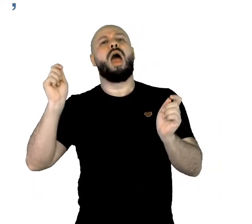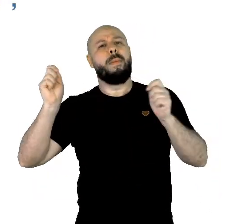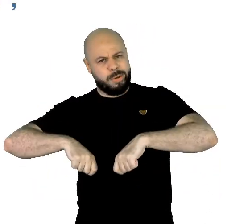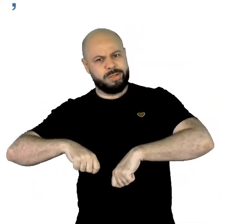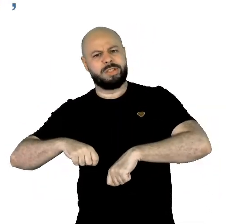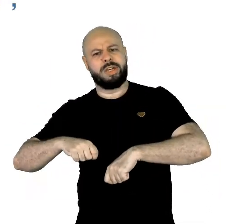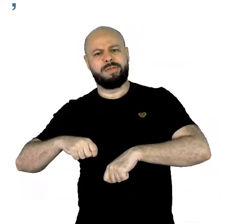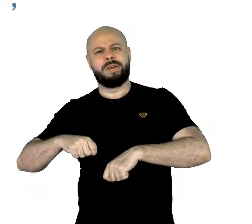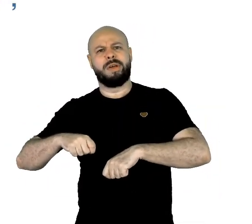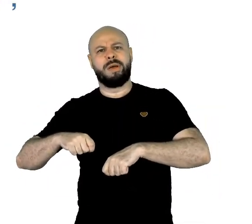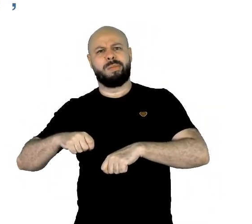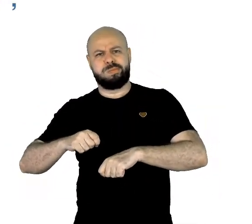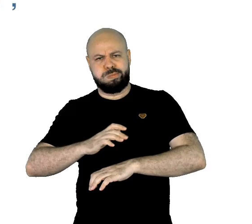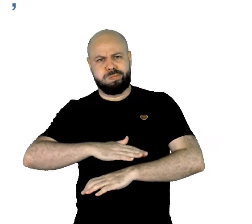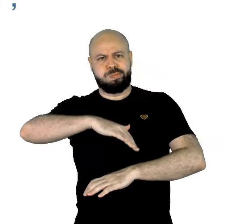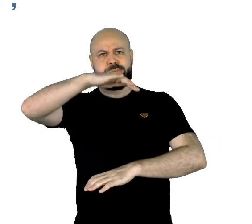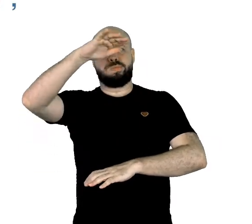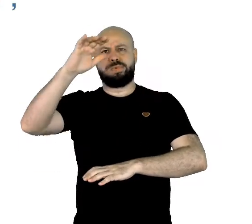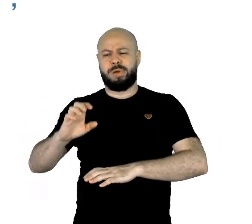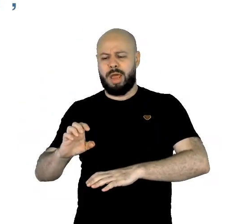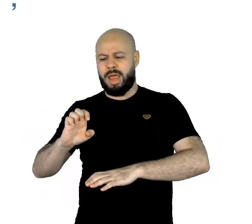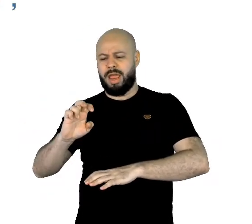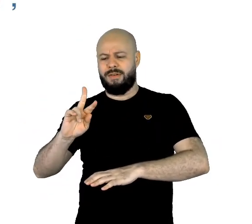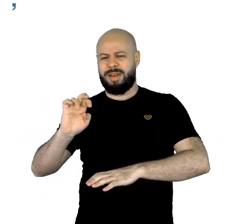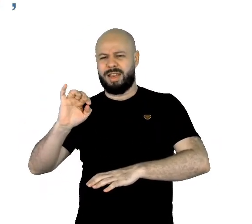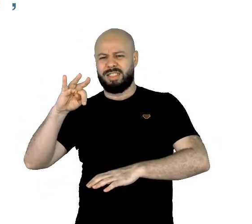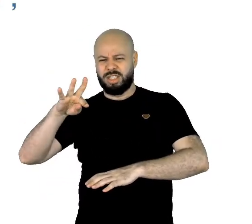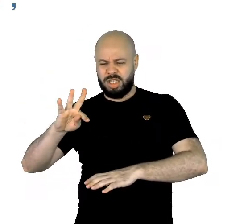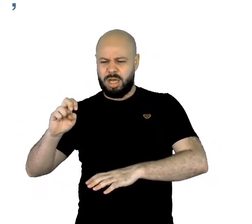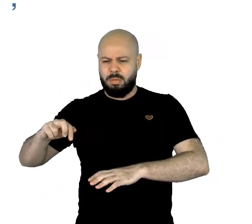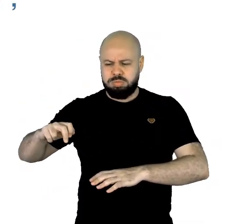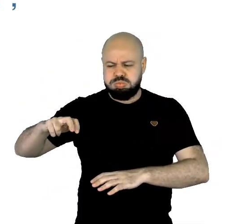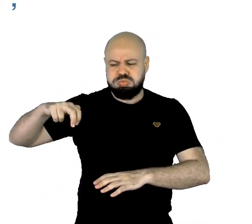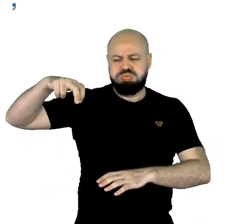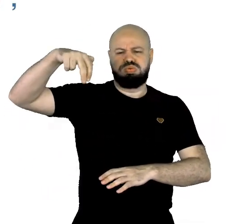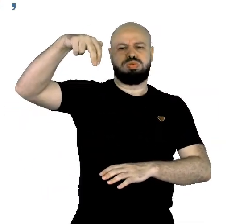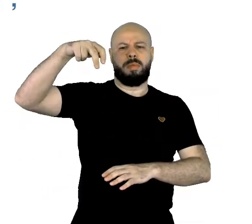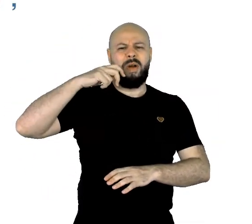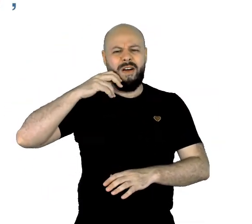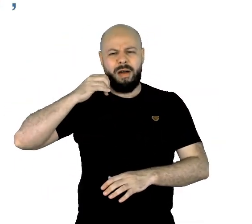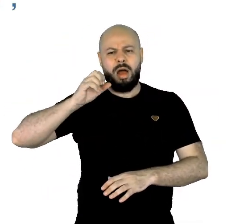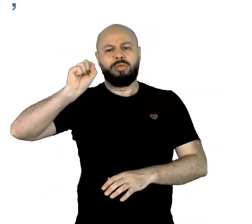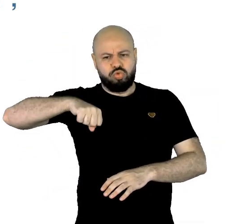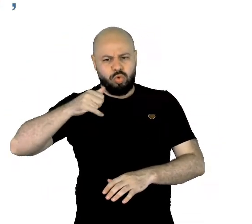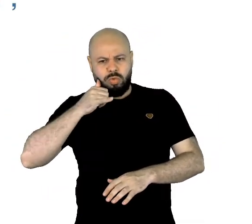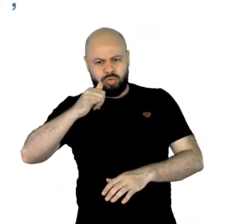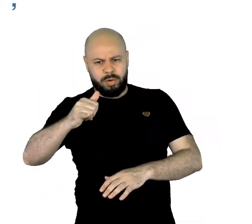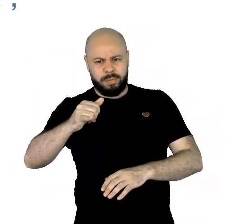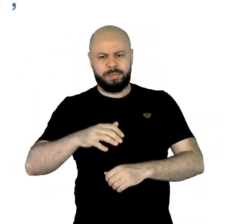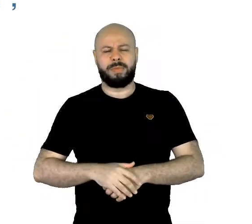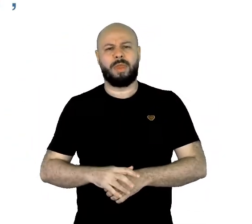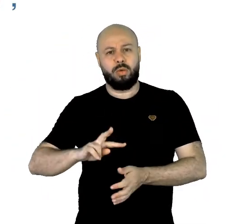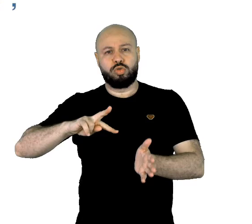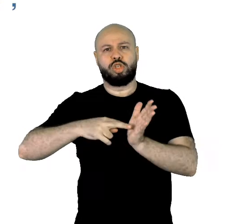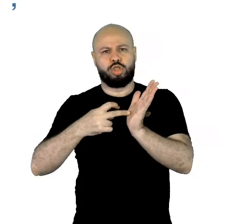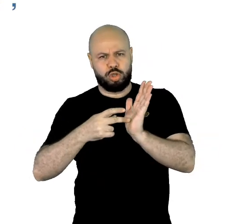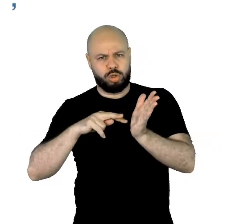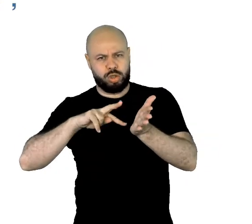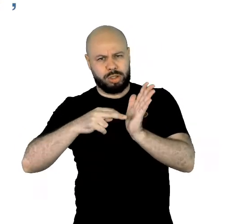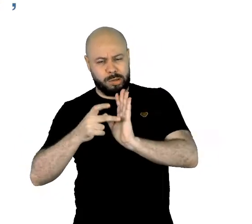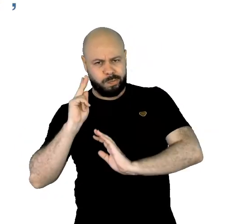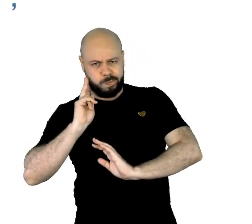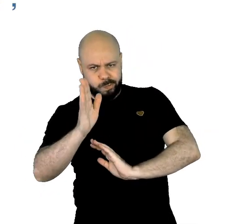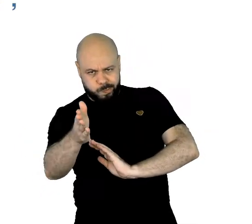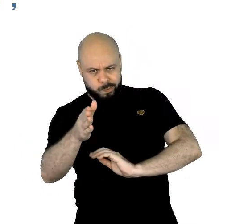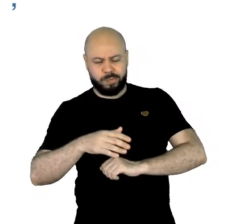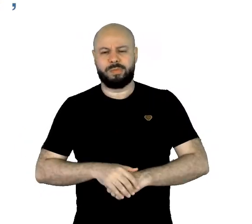possível escalar o Monte Everest, você está dizendo uma coisa, está afirmando algo. Você tem um sentido para essa frase.